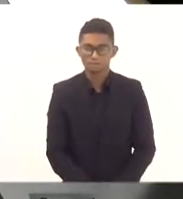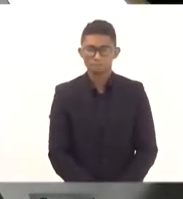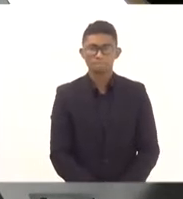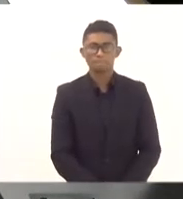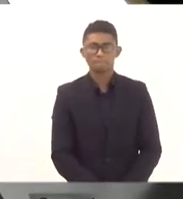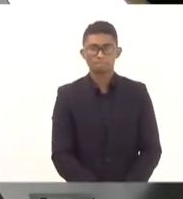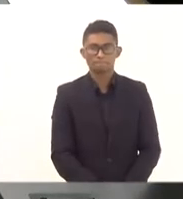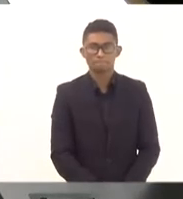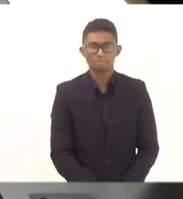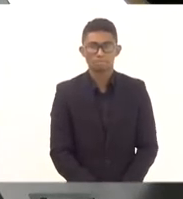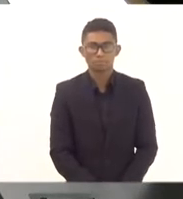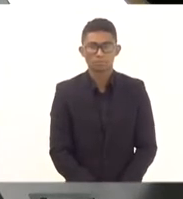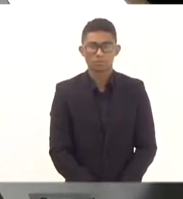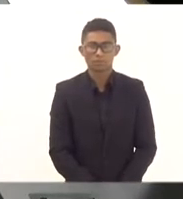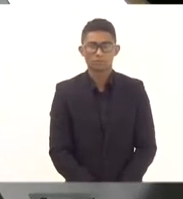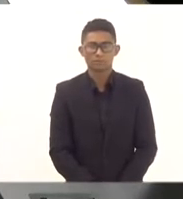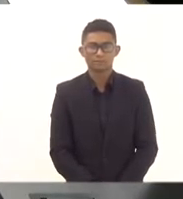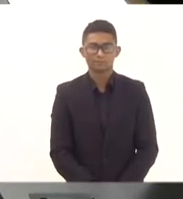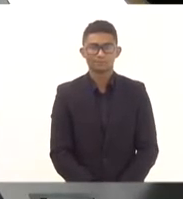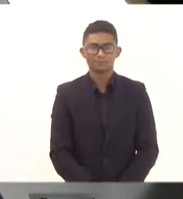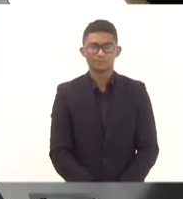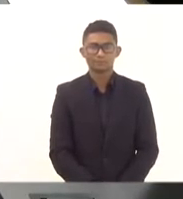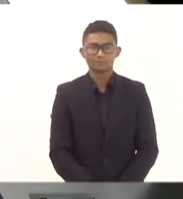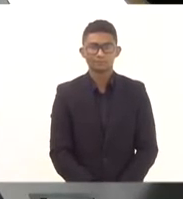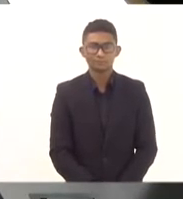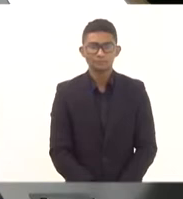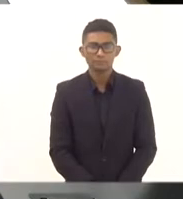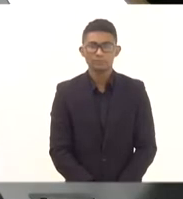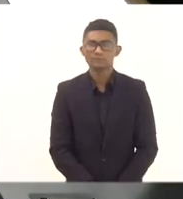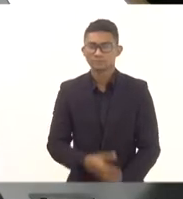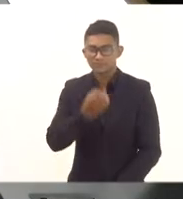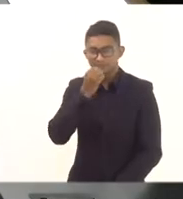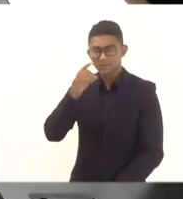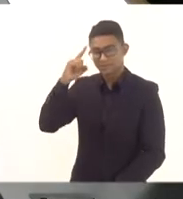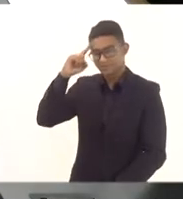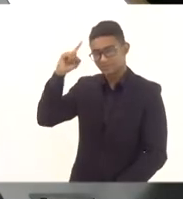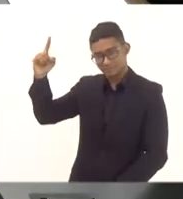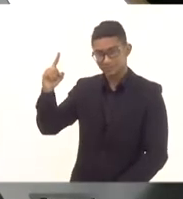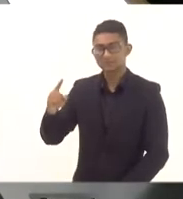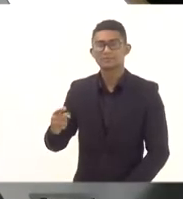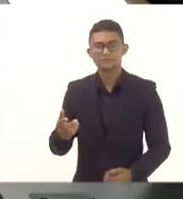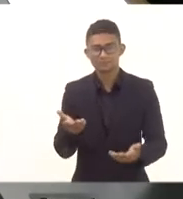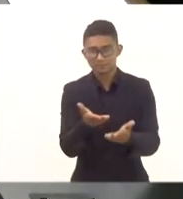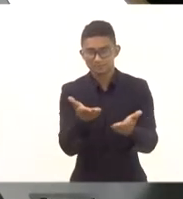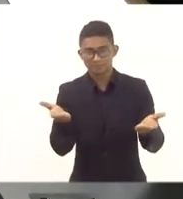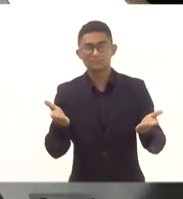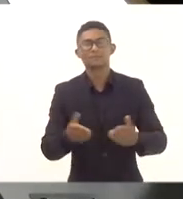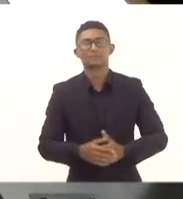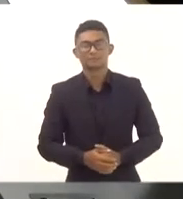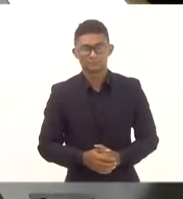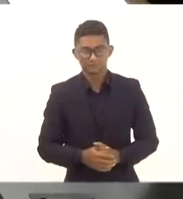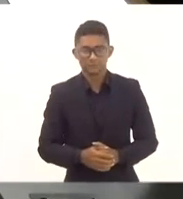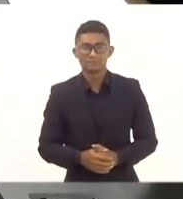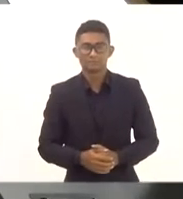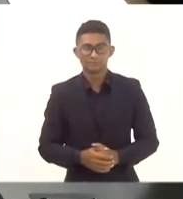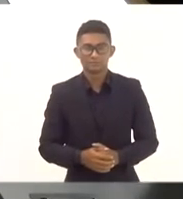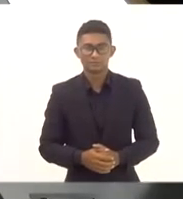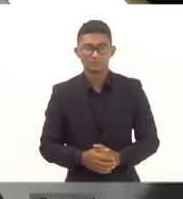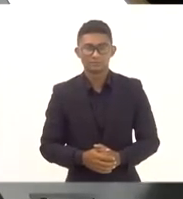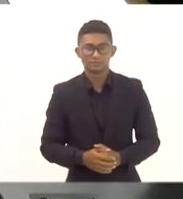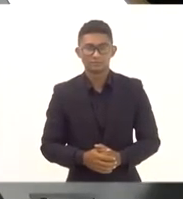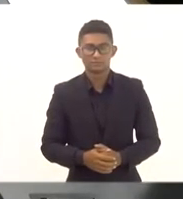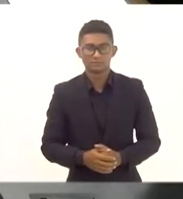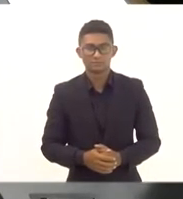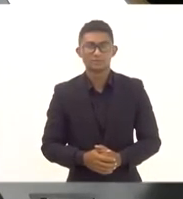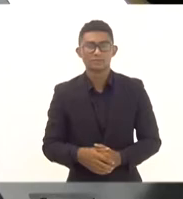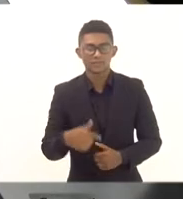Ah tá um bom dia a todas EA todos vou acho que eu